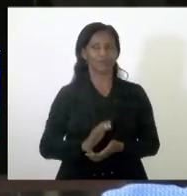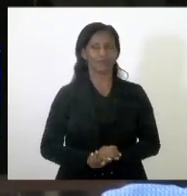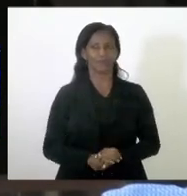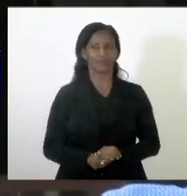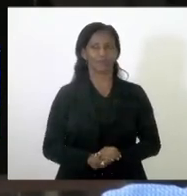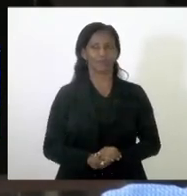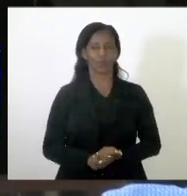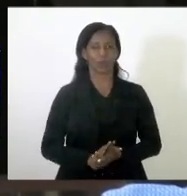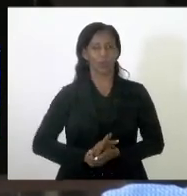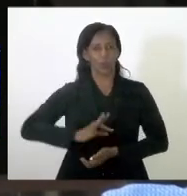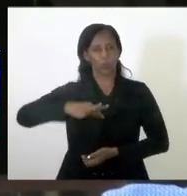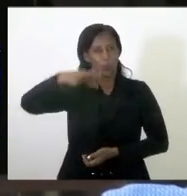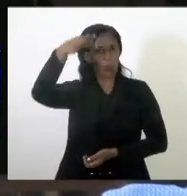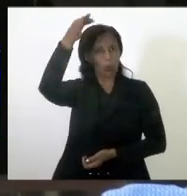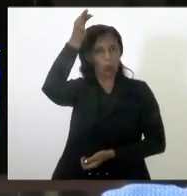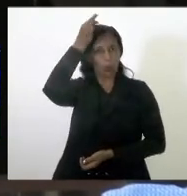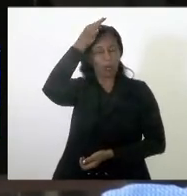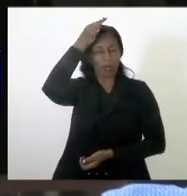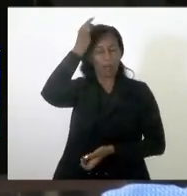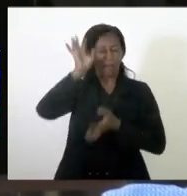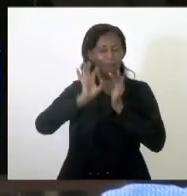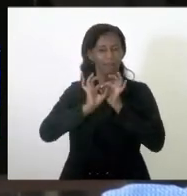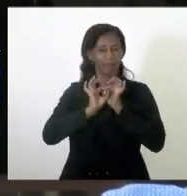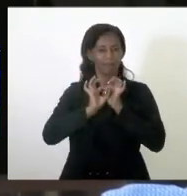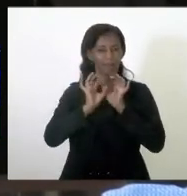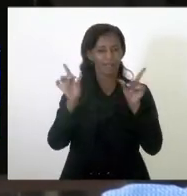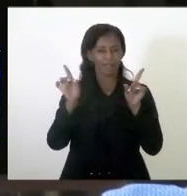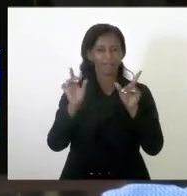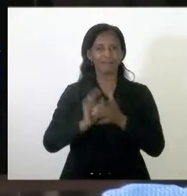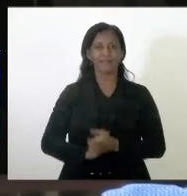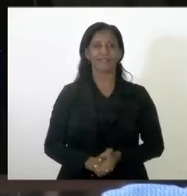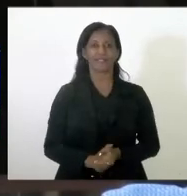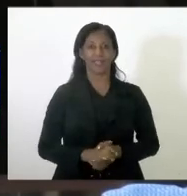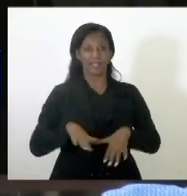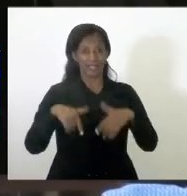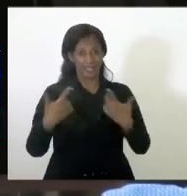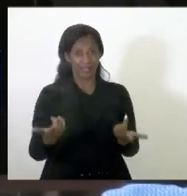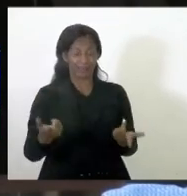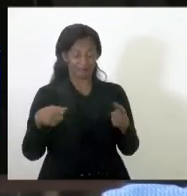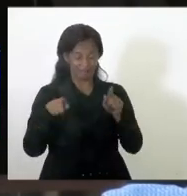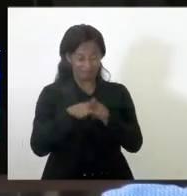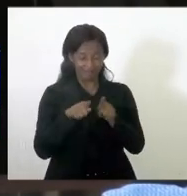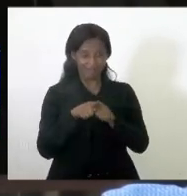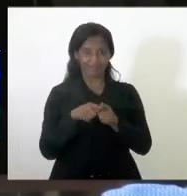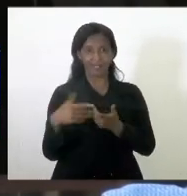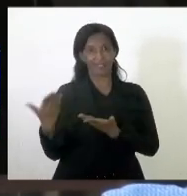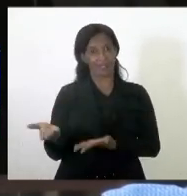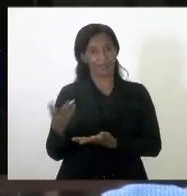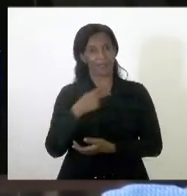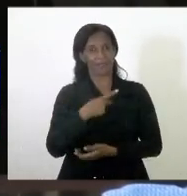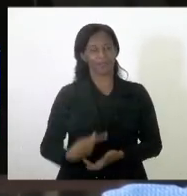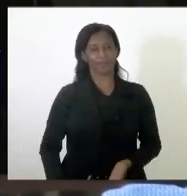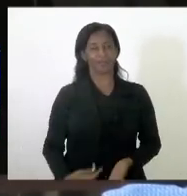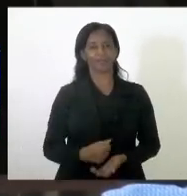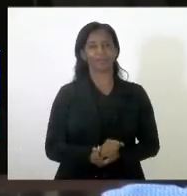do espírito democrático. Em assim sendo, senhora presidente,